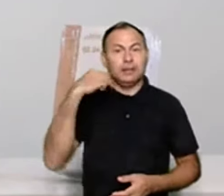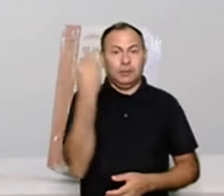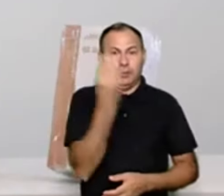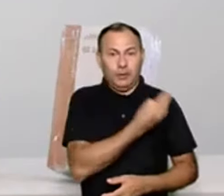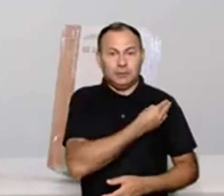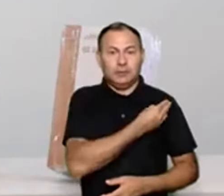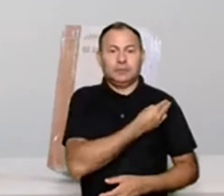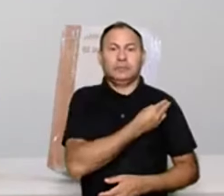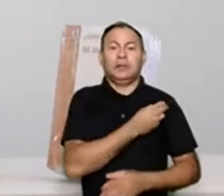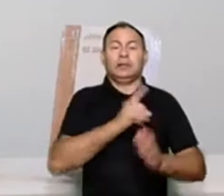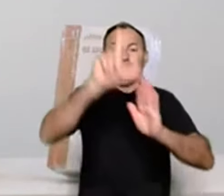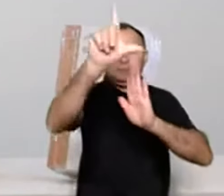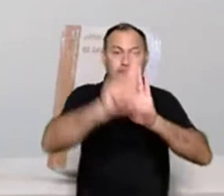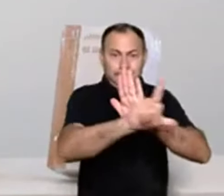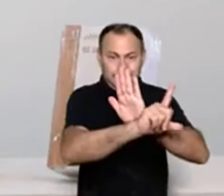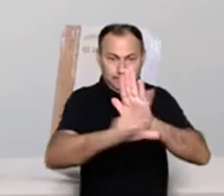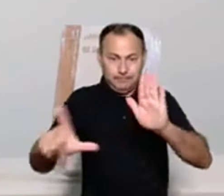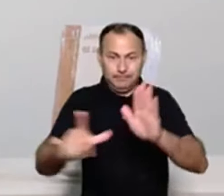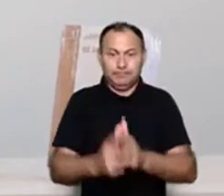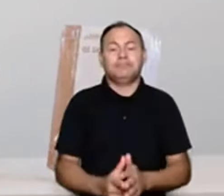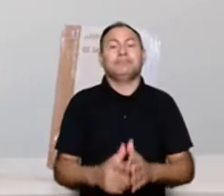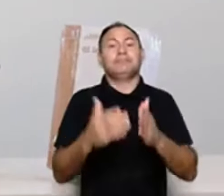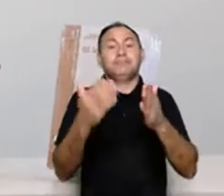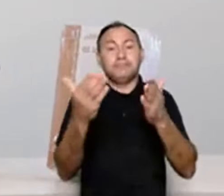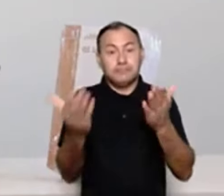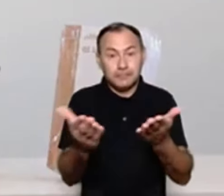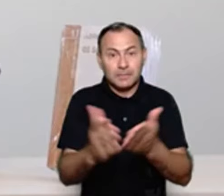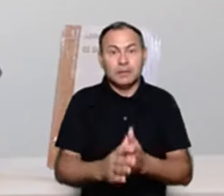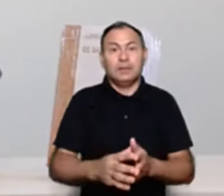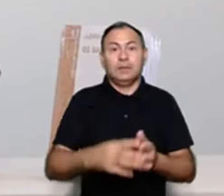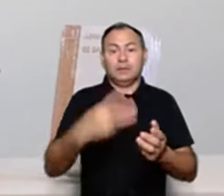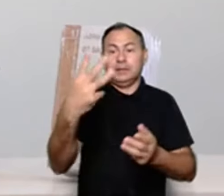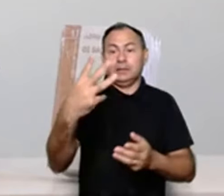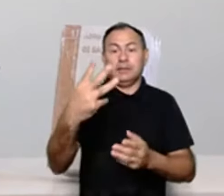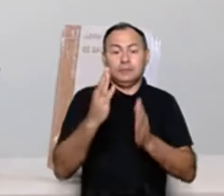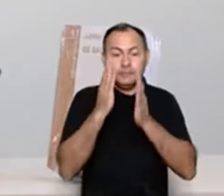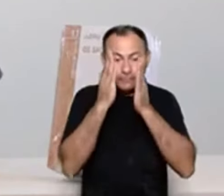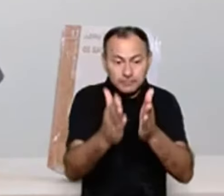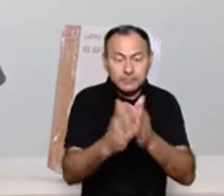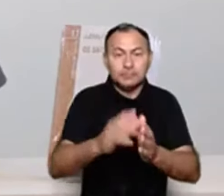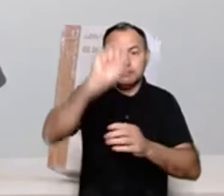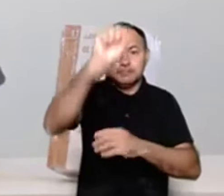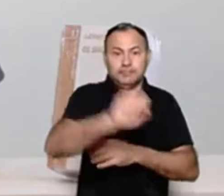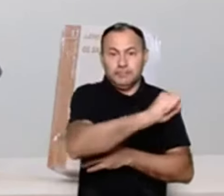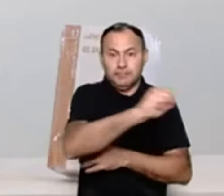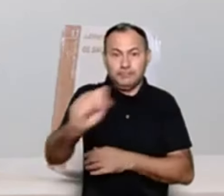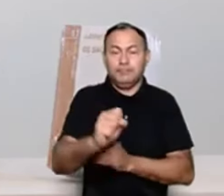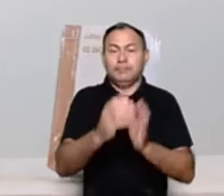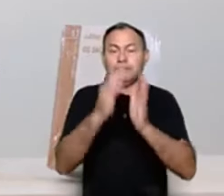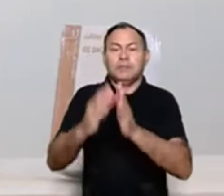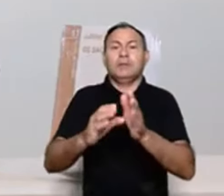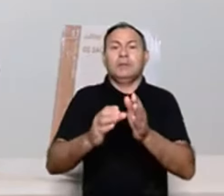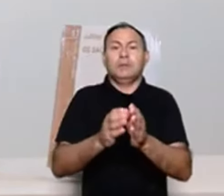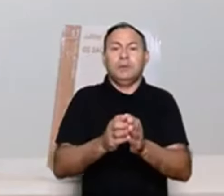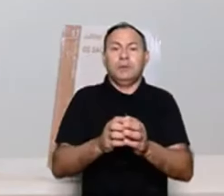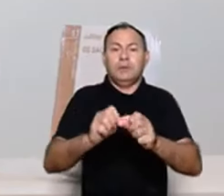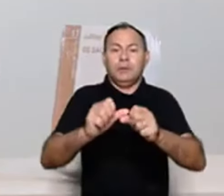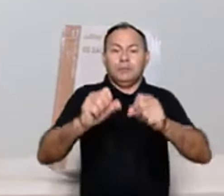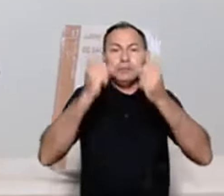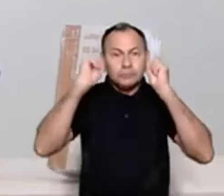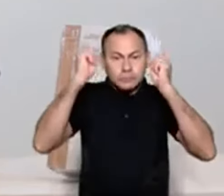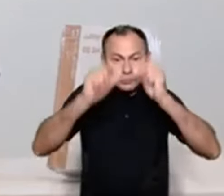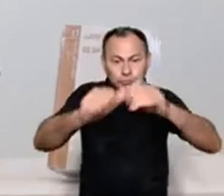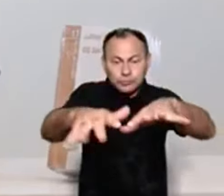das nossas liturgias. Finalmente, o terceiro âmbito da questão sacramentária, a partir do Conselho